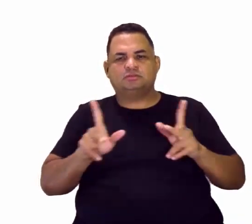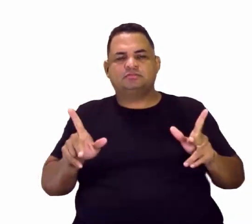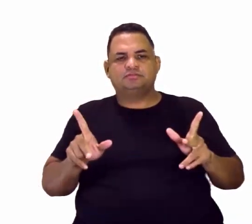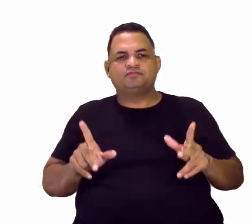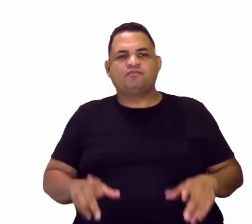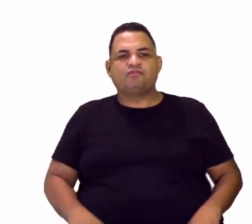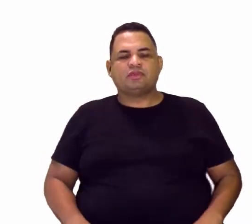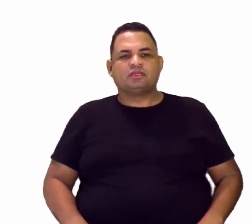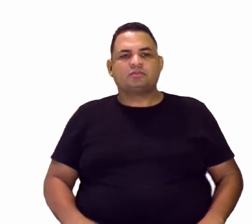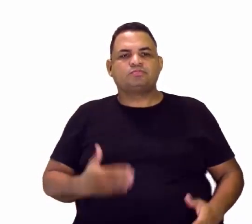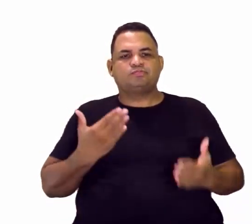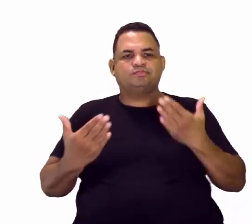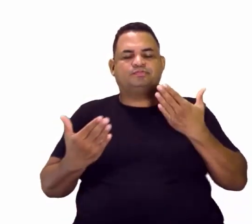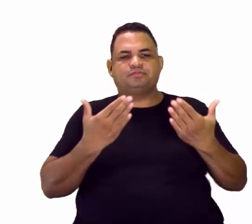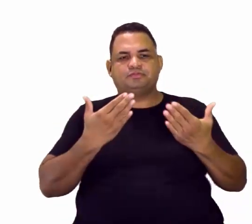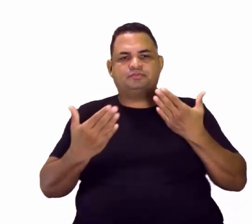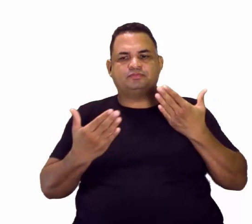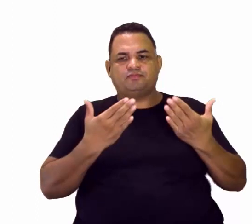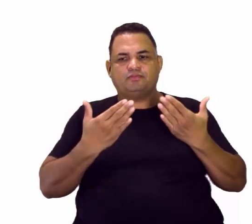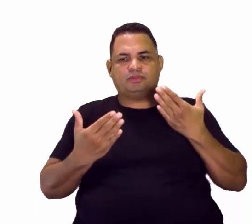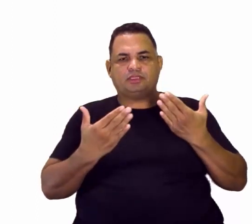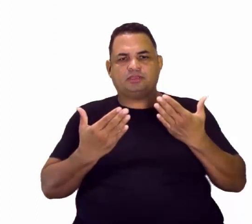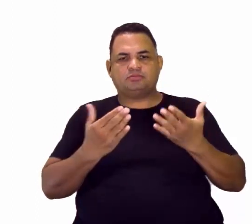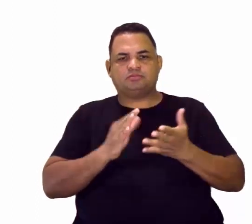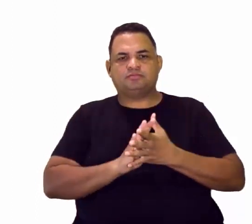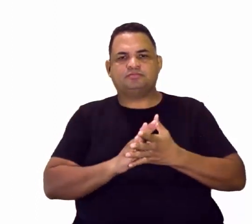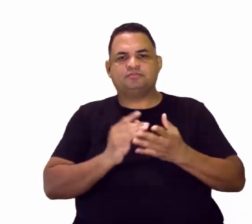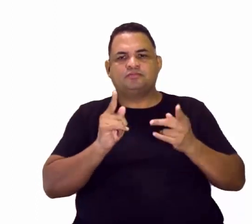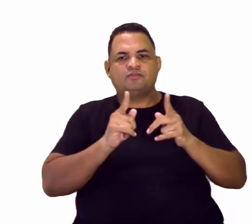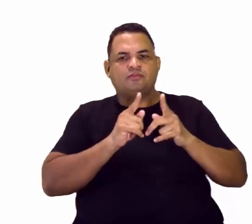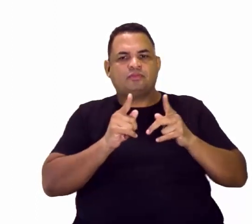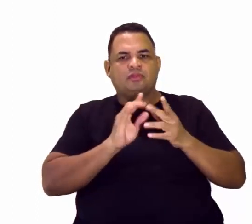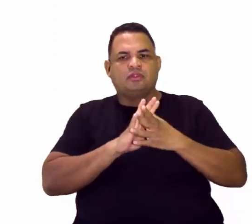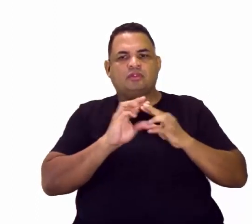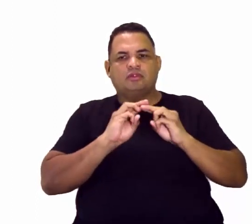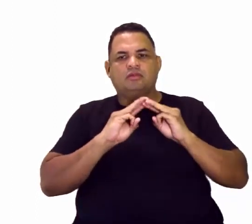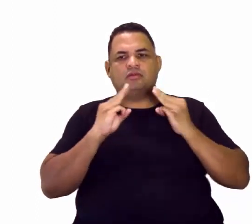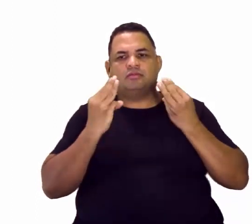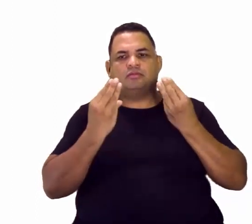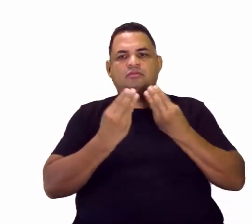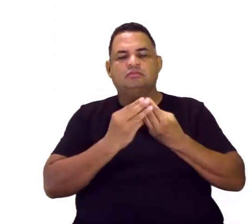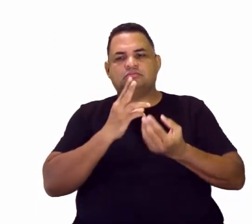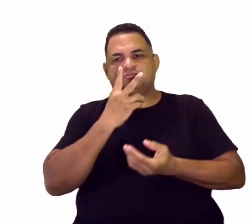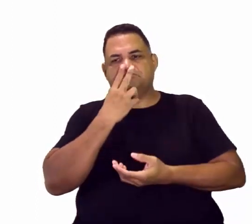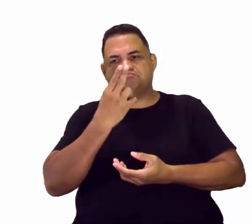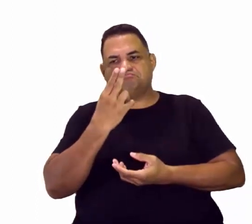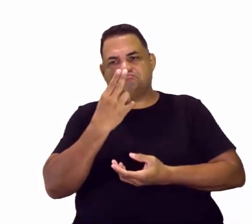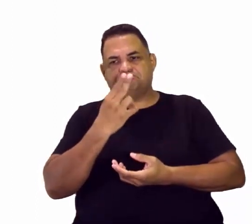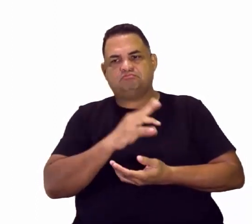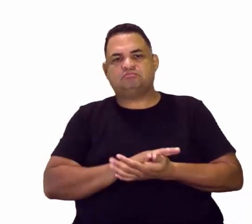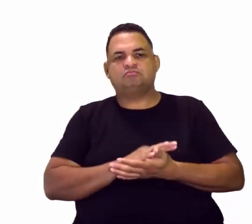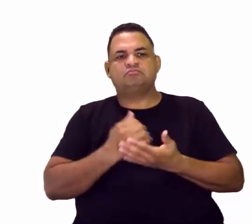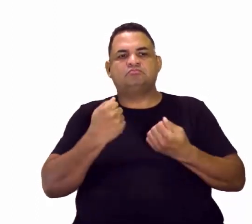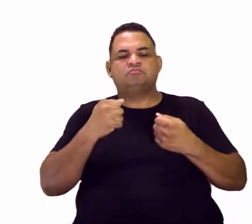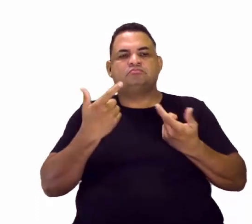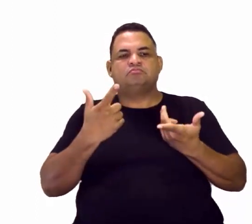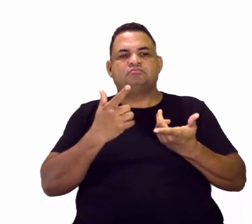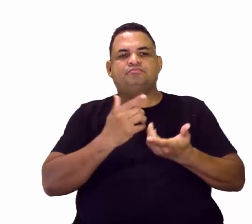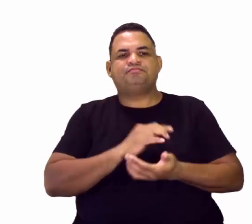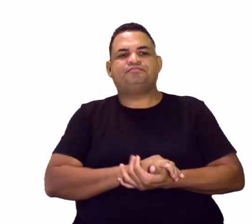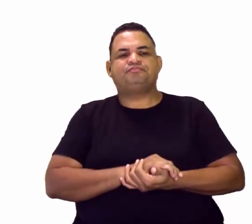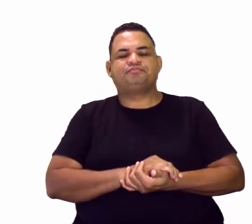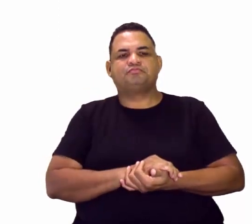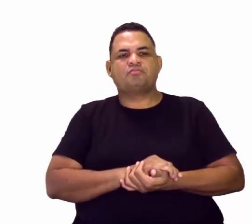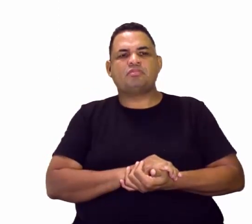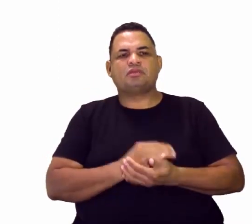diferentes. Comparando moléculas com tamanhos e massas parecidos, pode-se